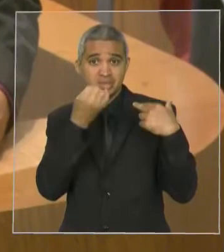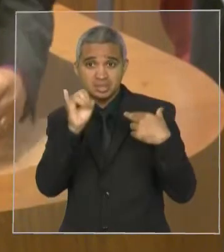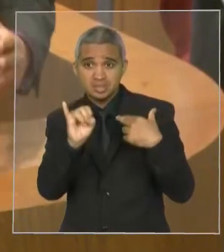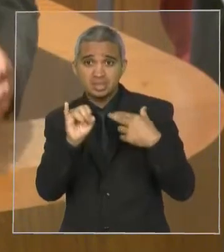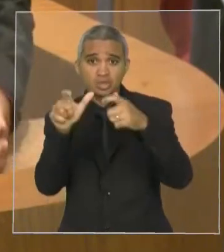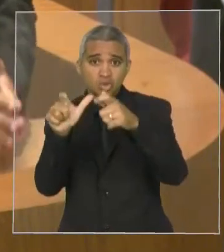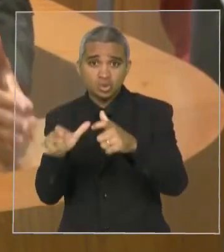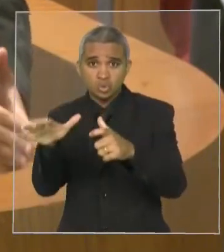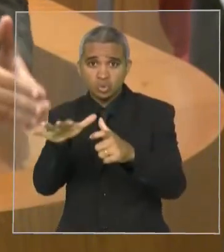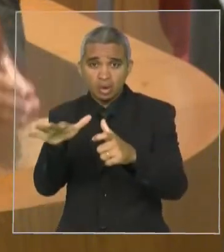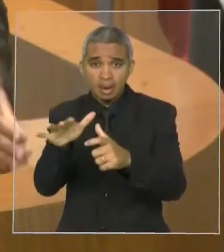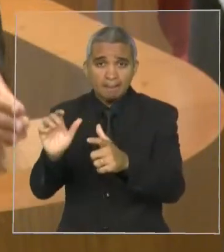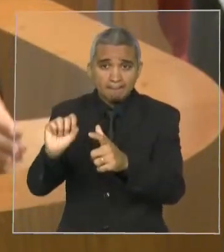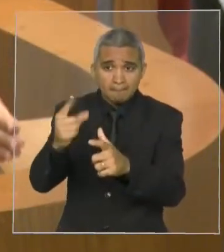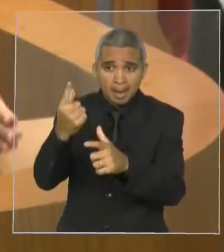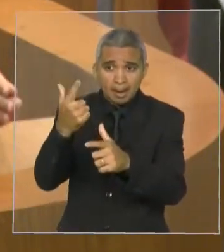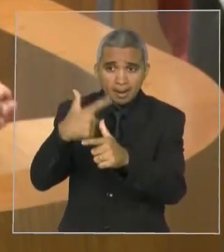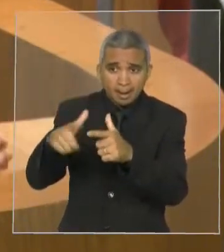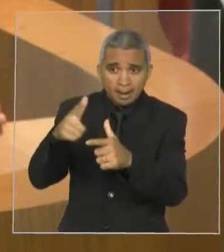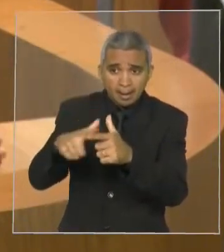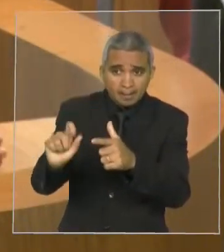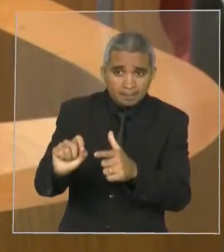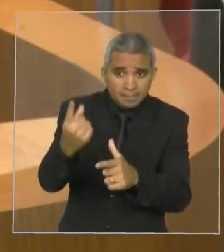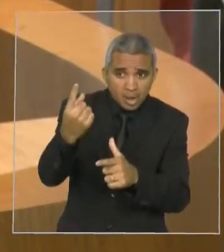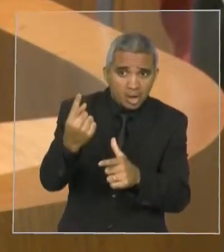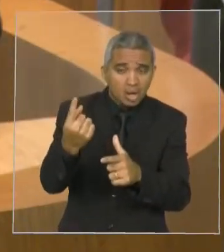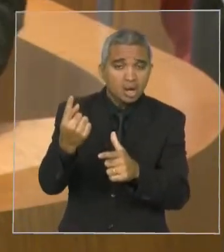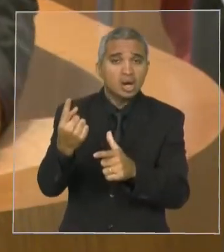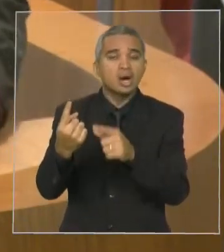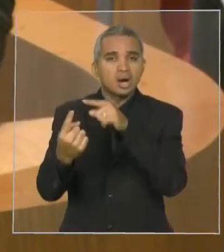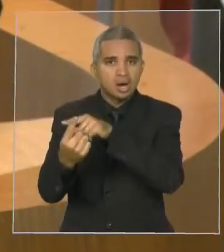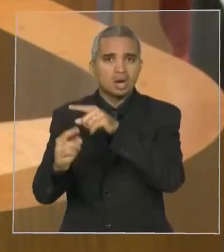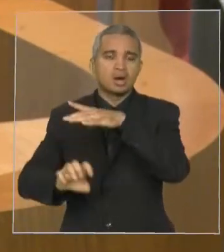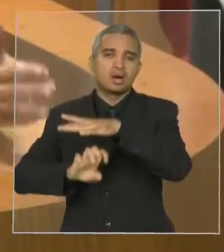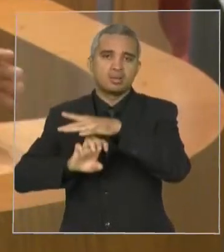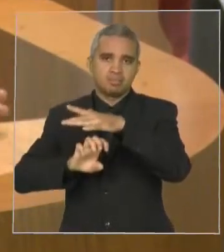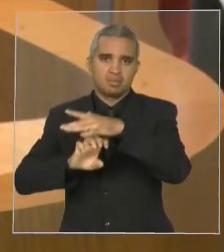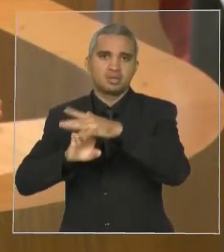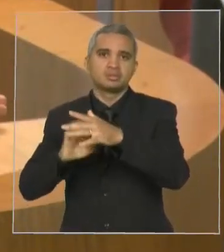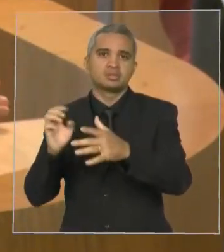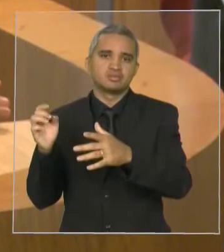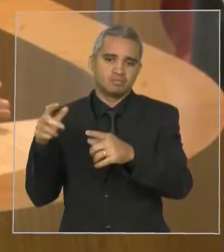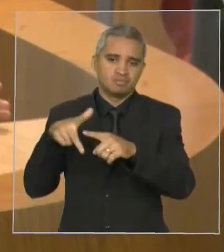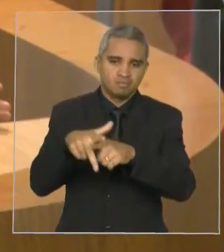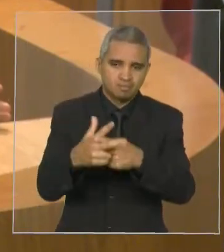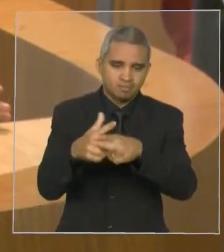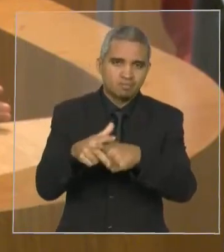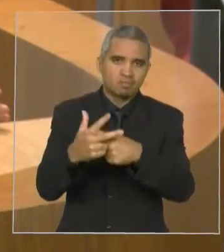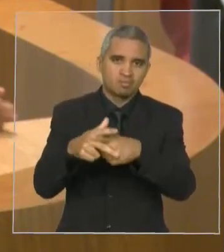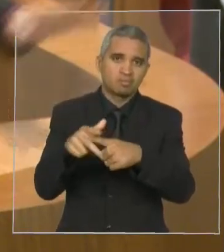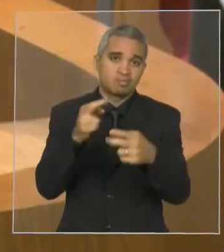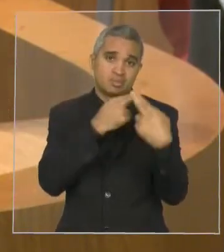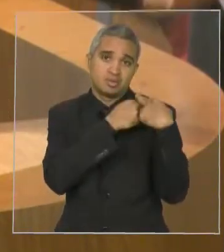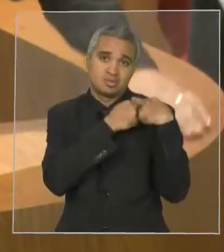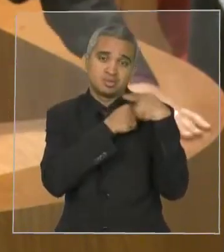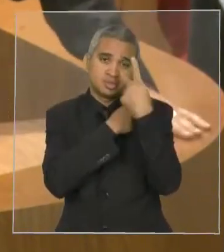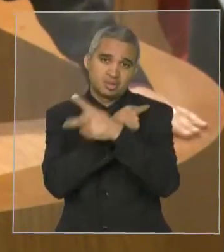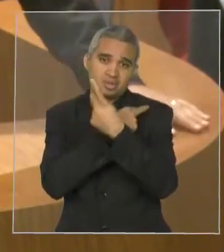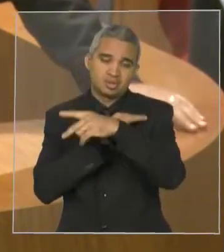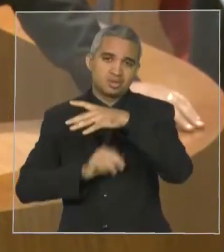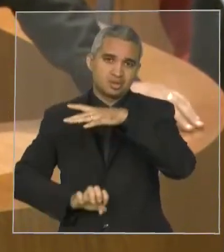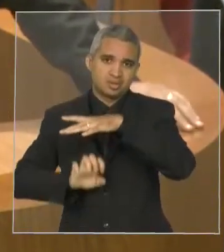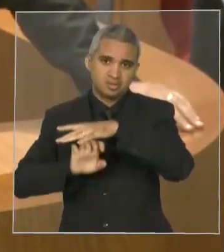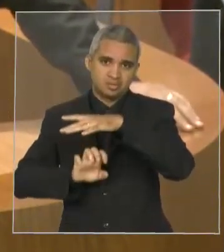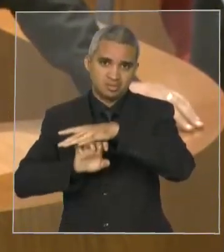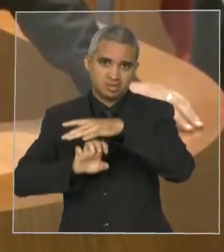que foi de responsabilidade da empresa ela vai corrigir como está fazendo o parlamentar que foi